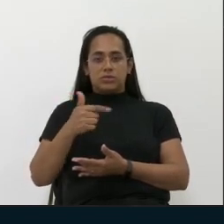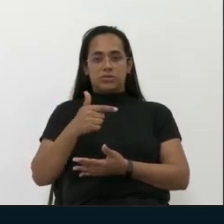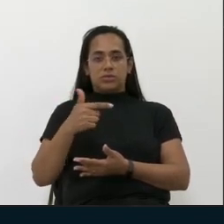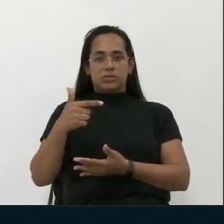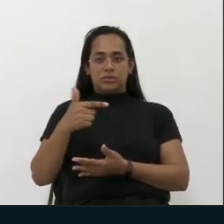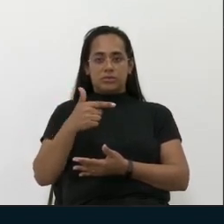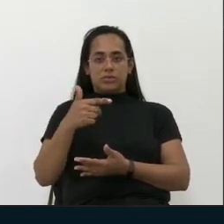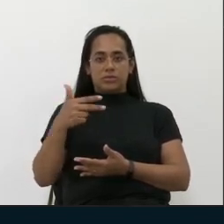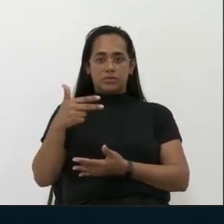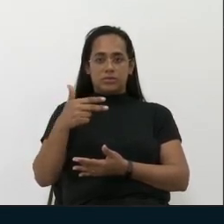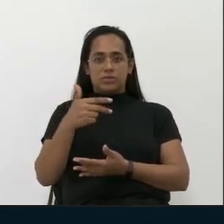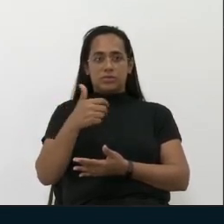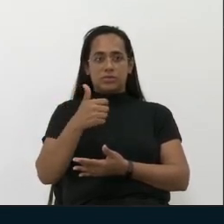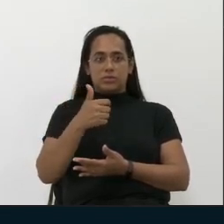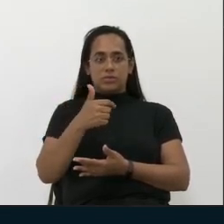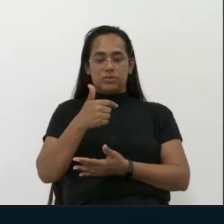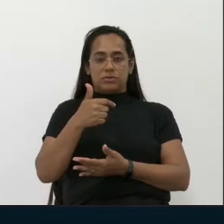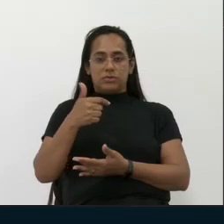29.